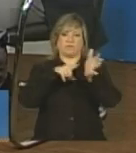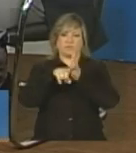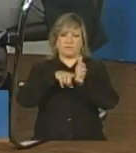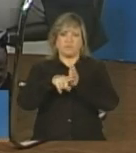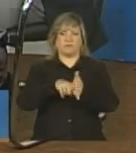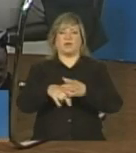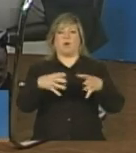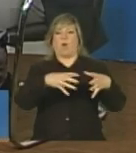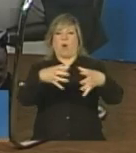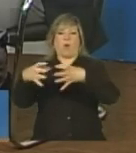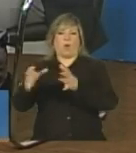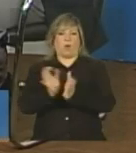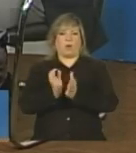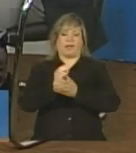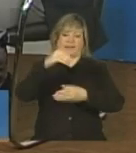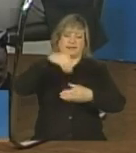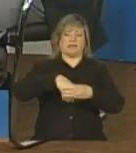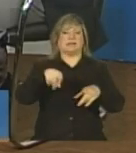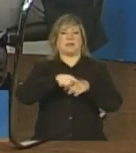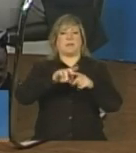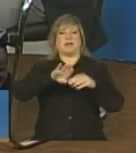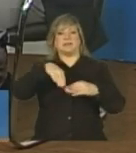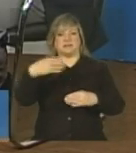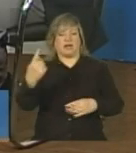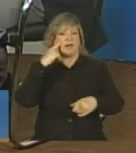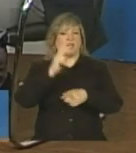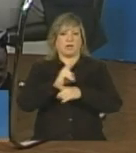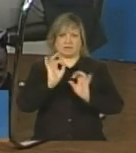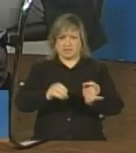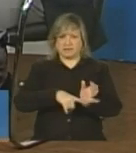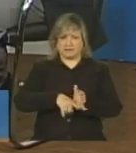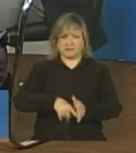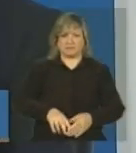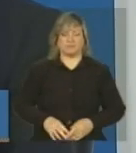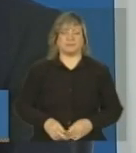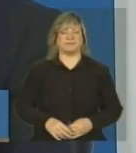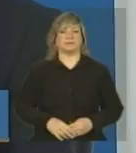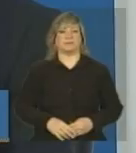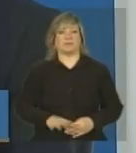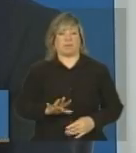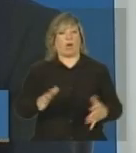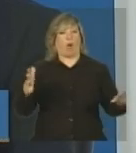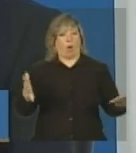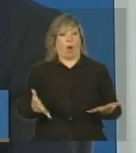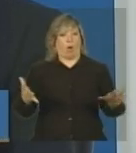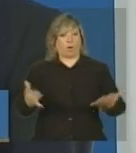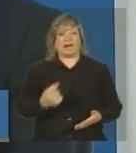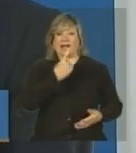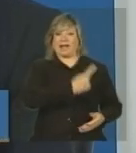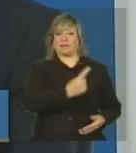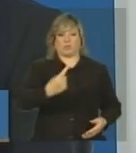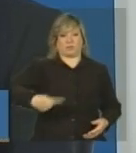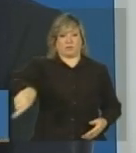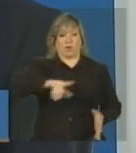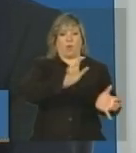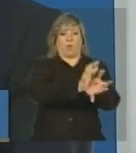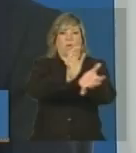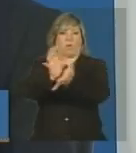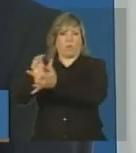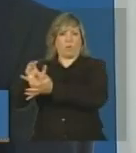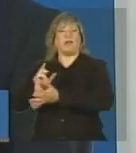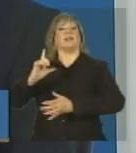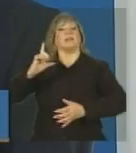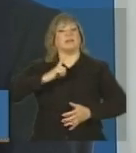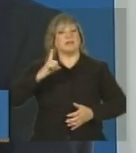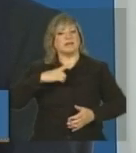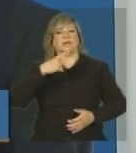órgãos internos quanto por esses órgãos externos que fazem acompanhamento e fiscalização. Hoje, cada um desses órgãos tem sistemas